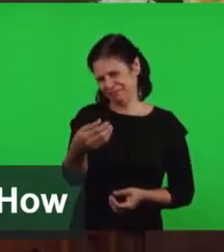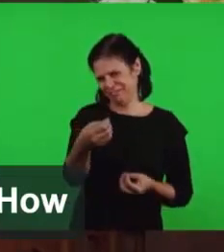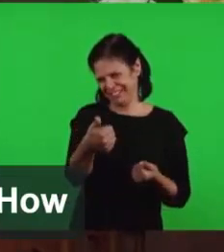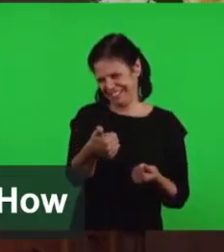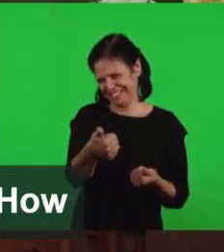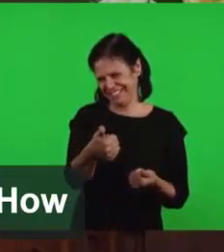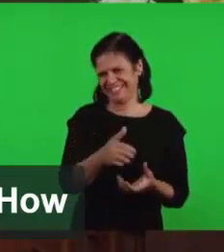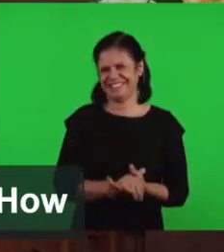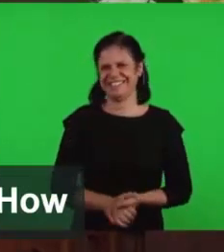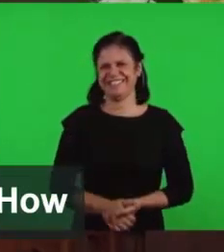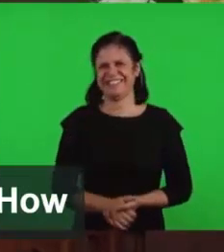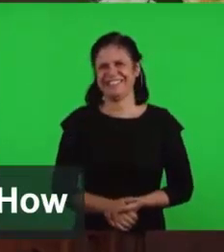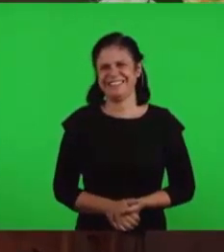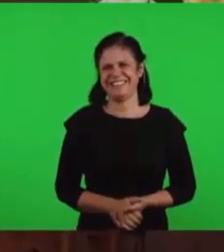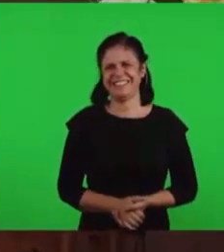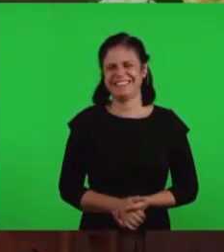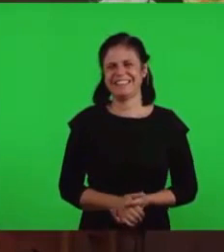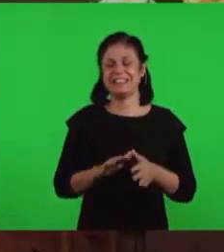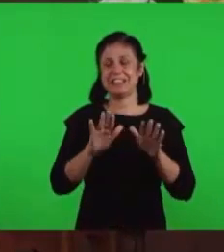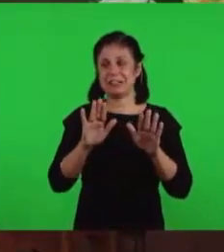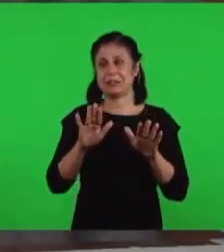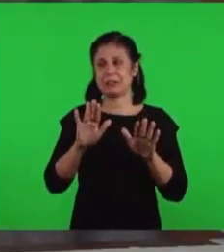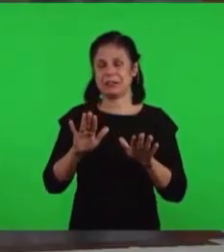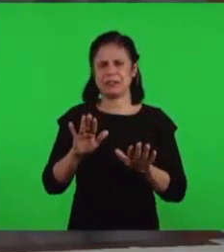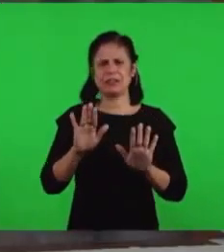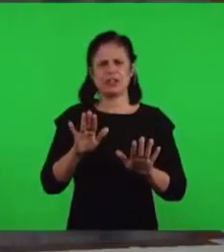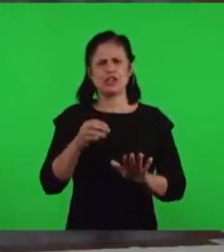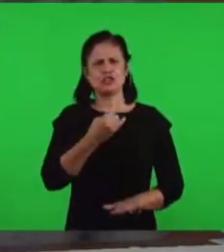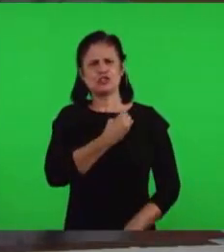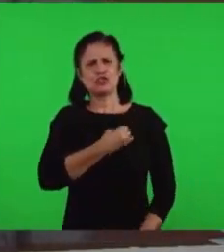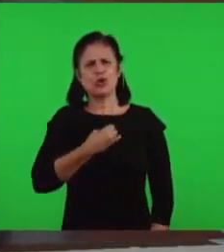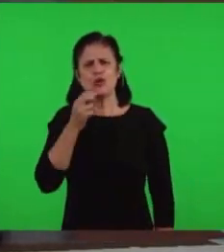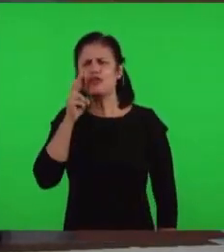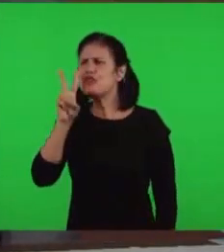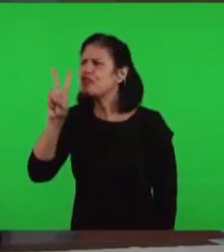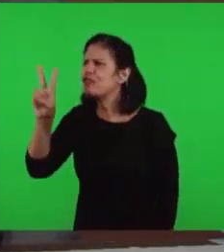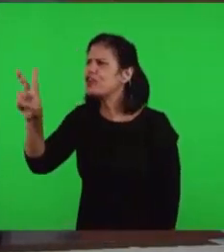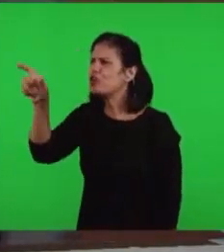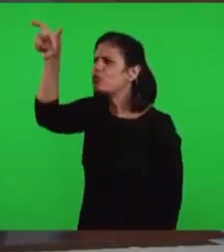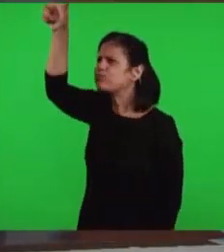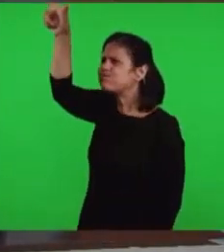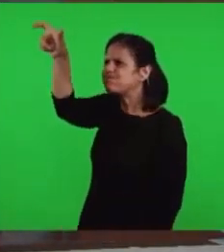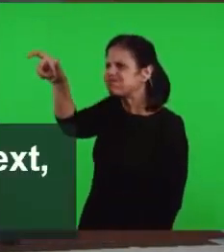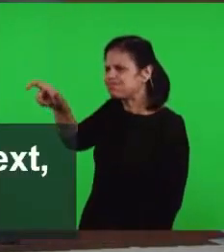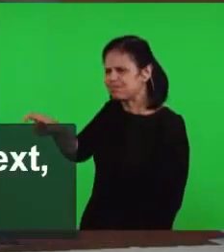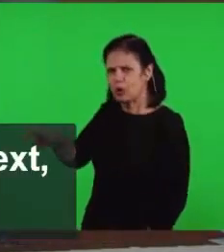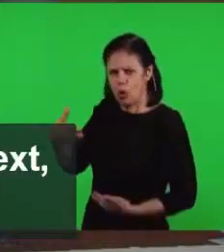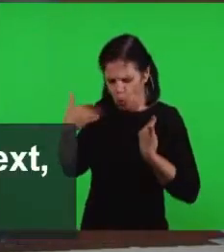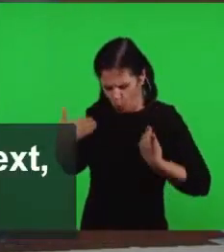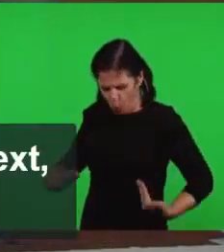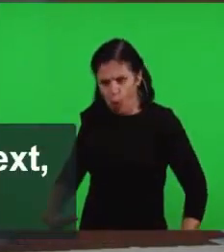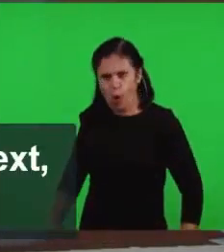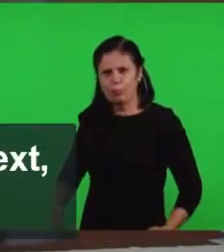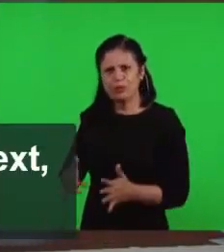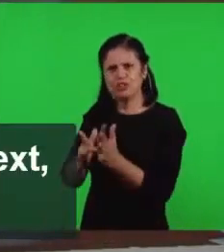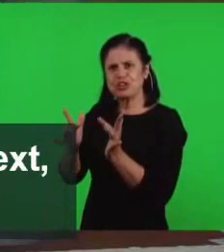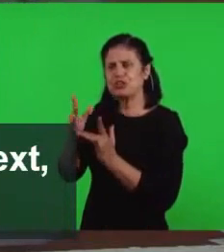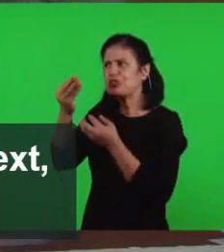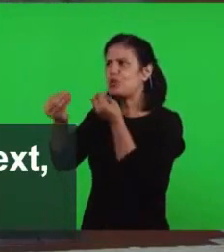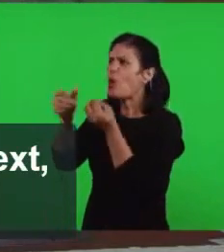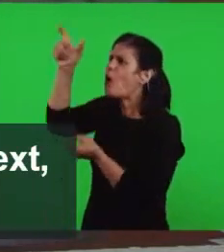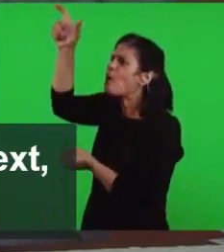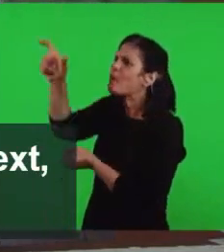bem então fica aqui como foi descrita a visão do corpo de do filho do homem que João morreu né